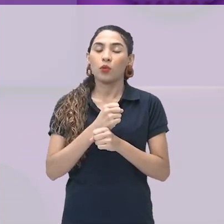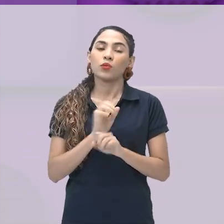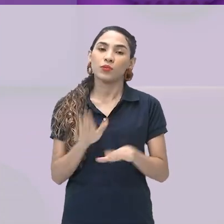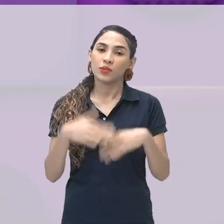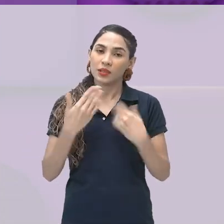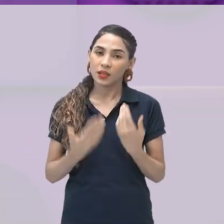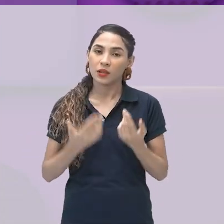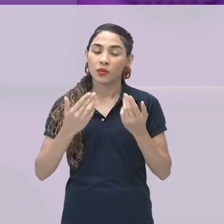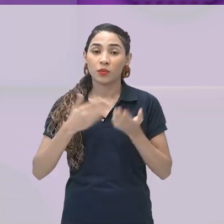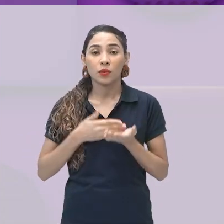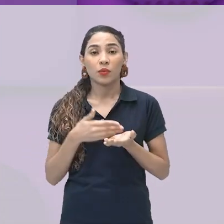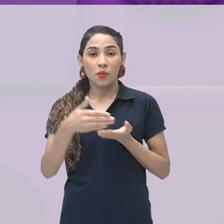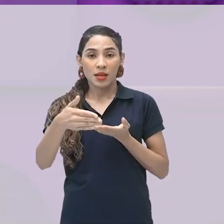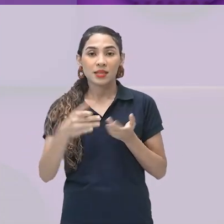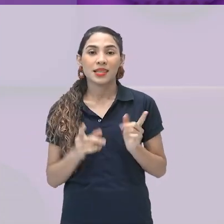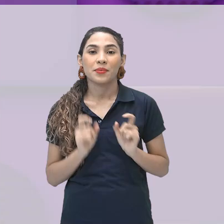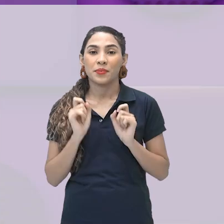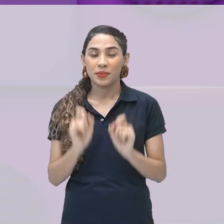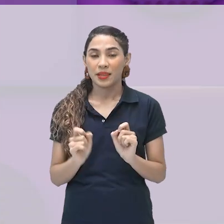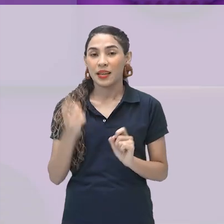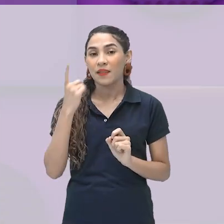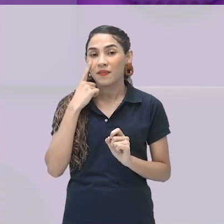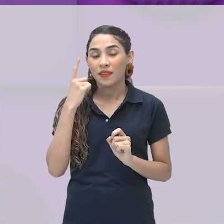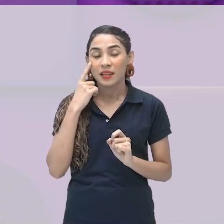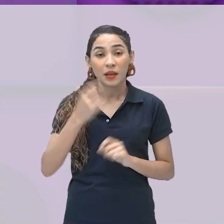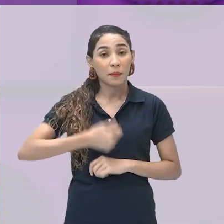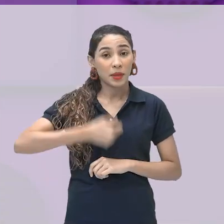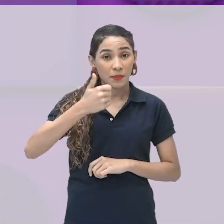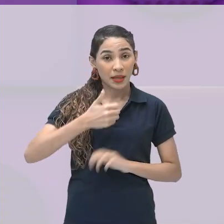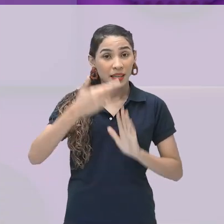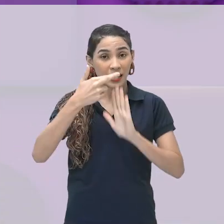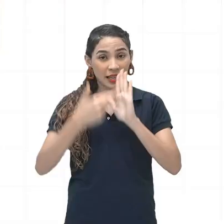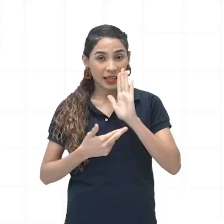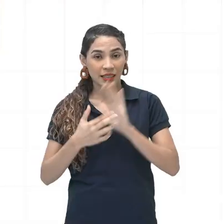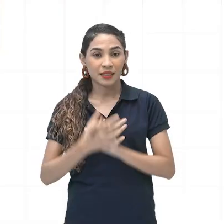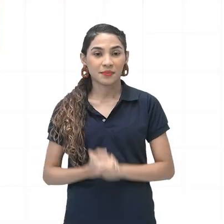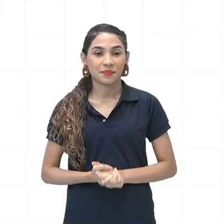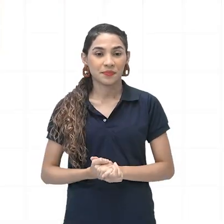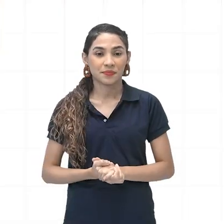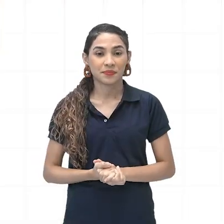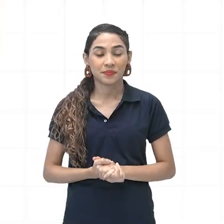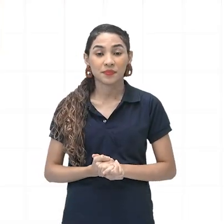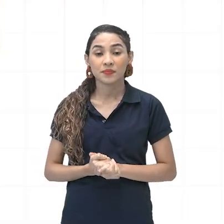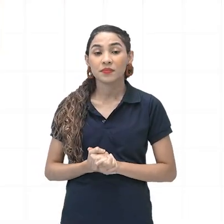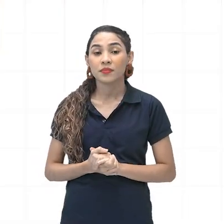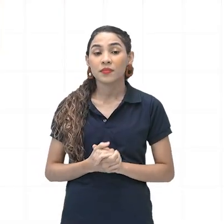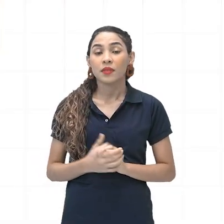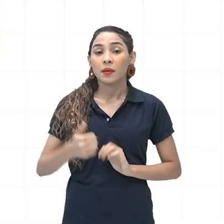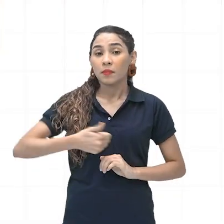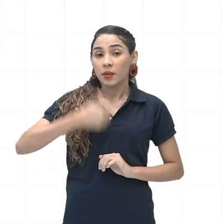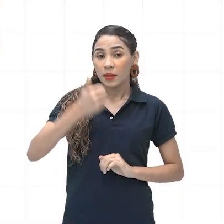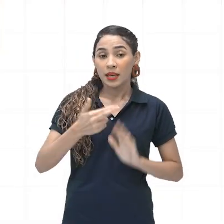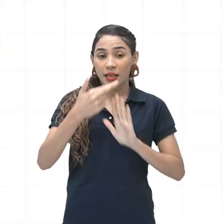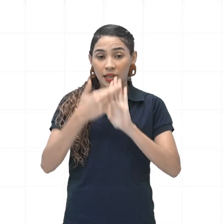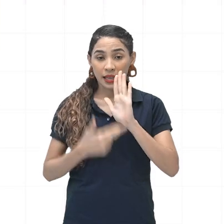vamos começar aí, vendo a primeira propriedade.